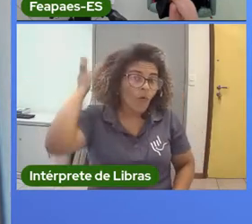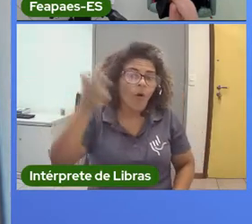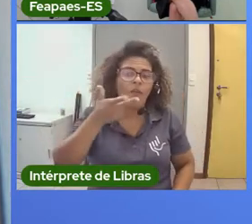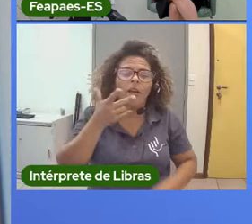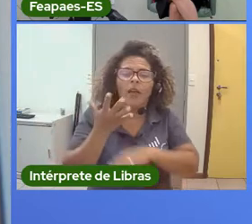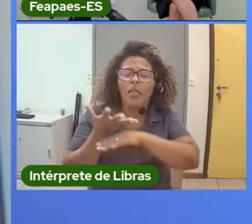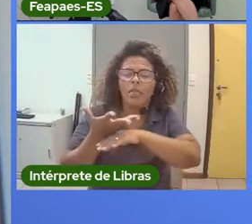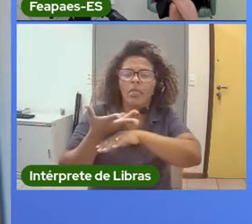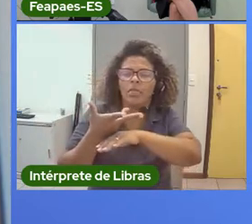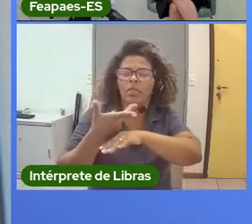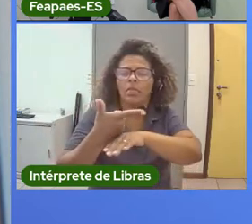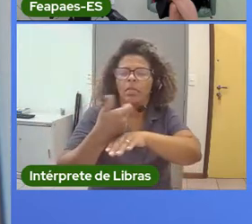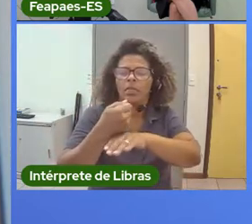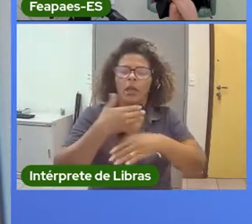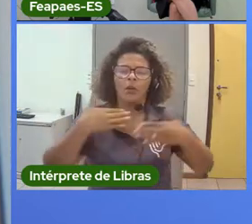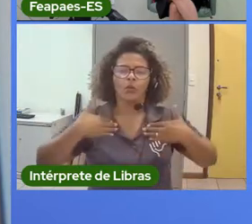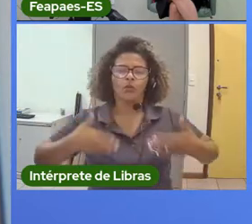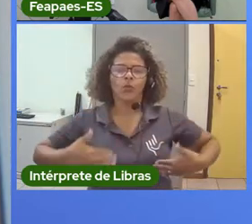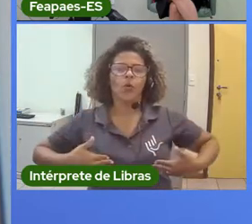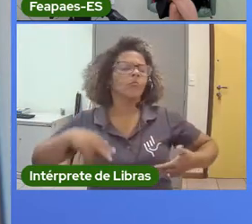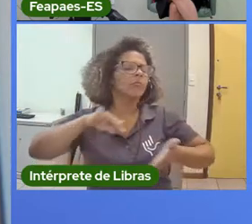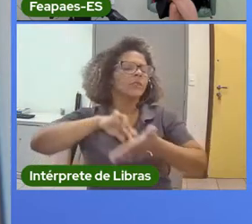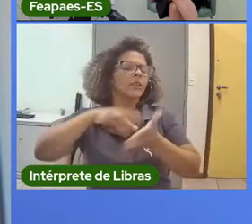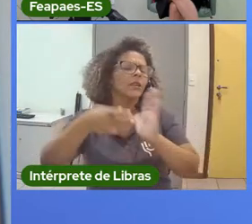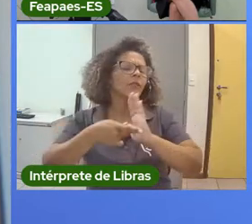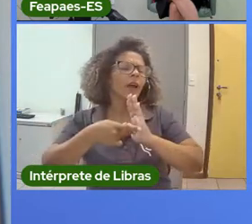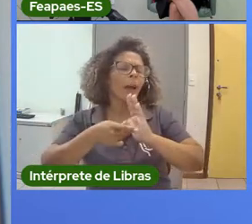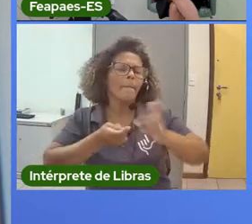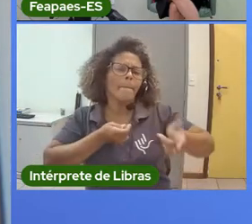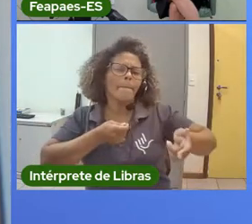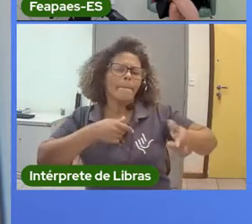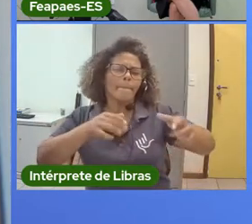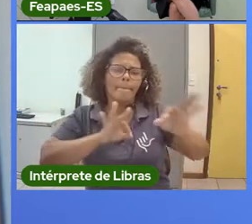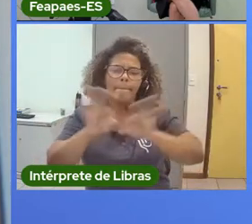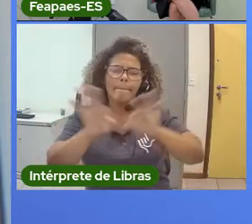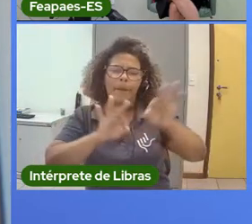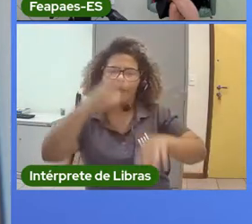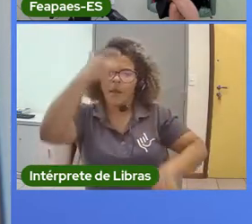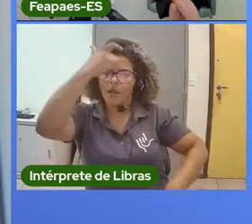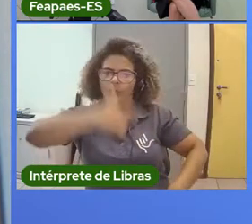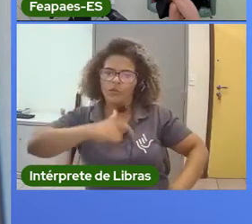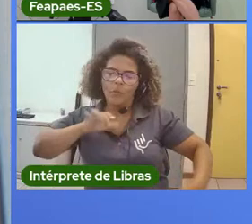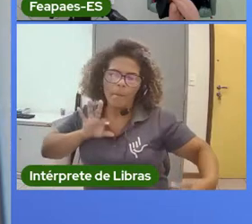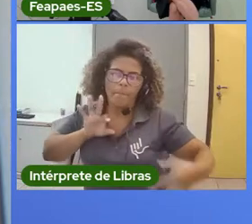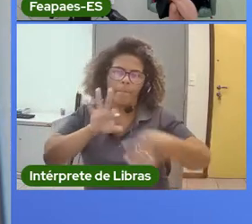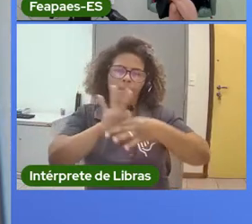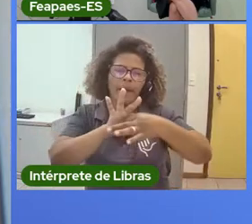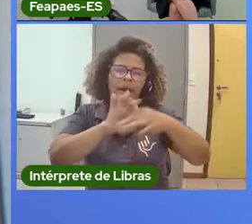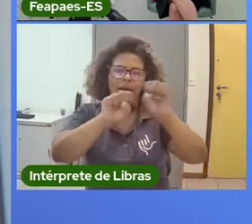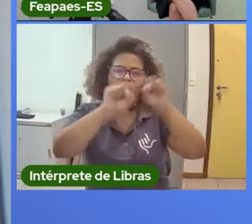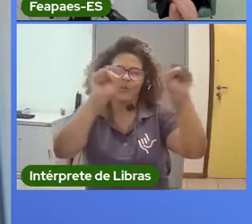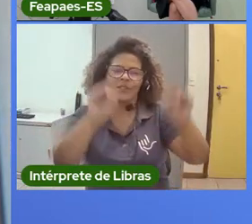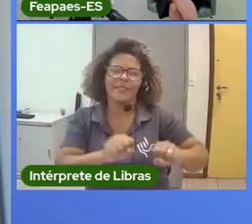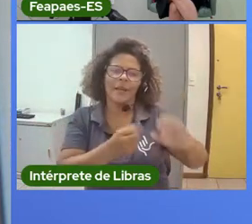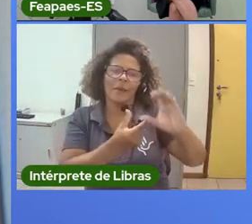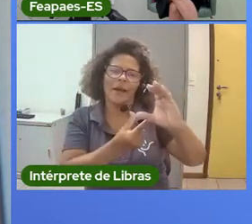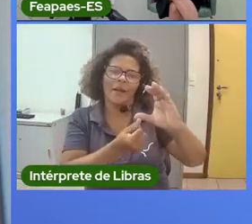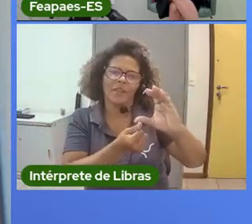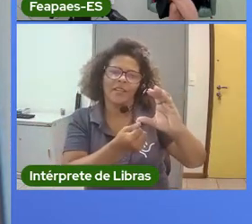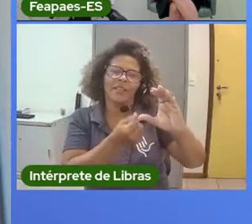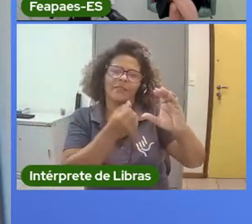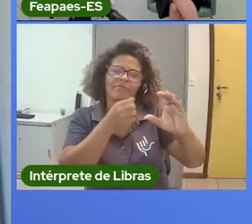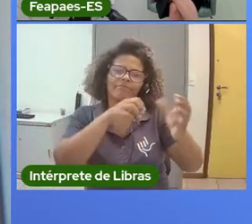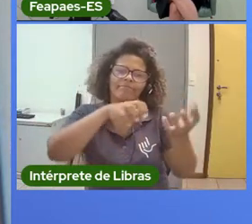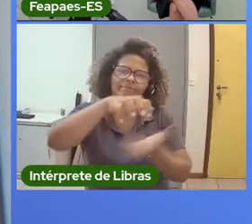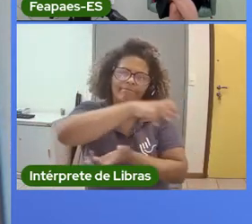corpos, que nada mais é do que a preparação dos indivíduos para serem aí engatados, né, nos sistemas produtivos e tudo mais.